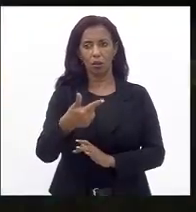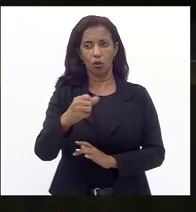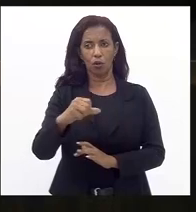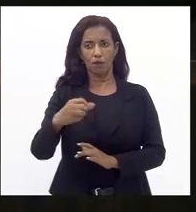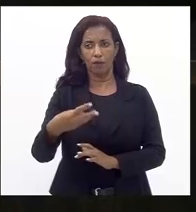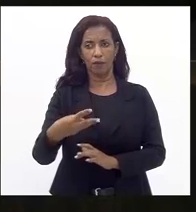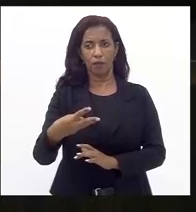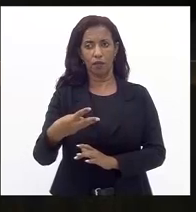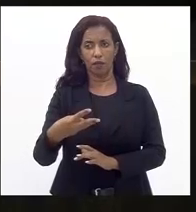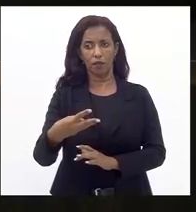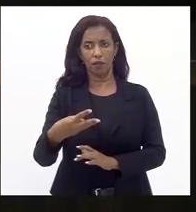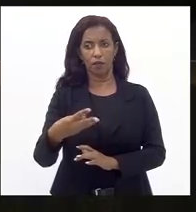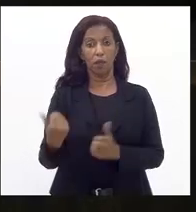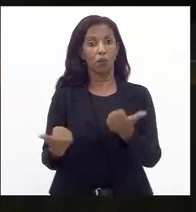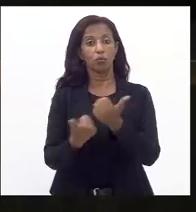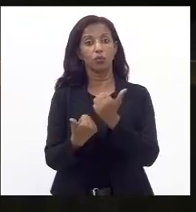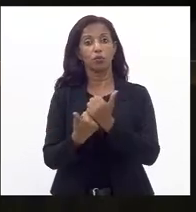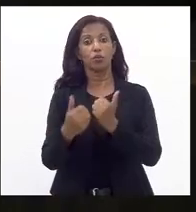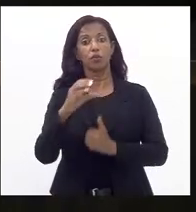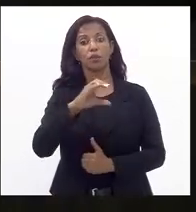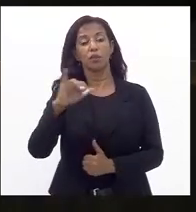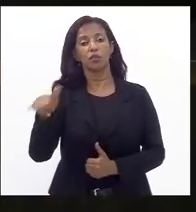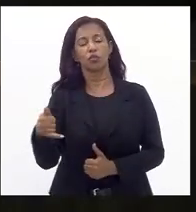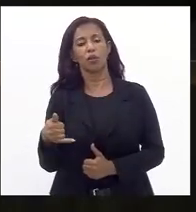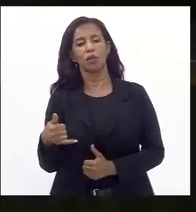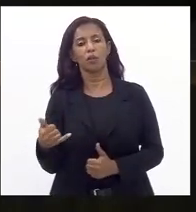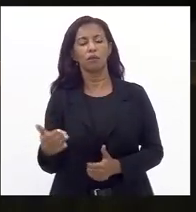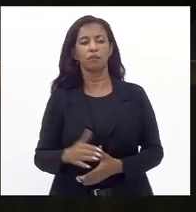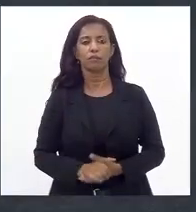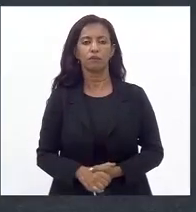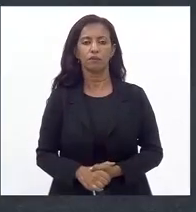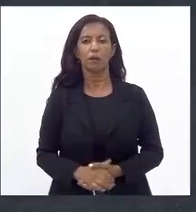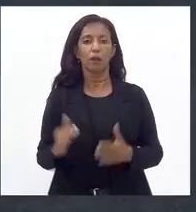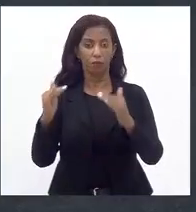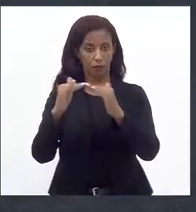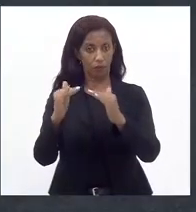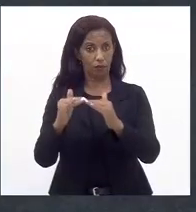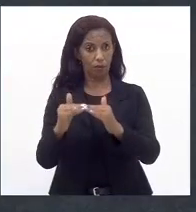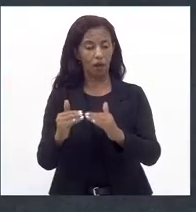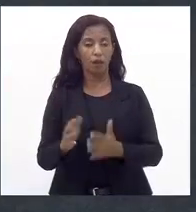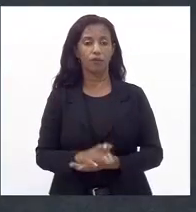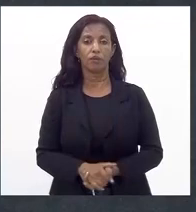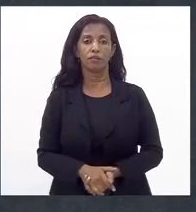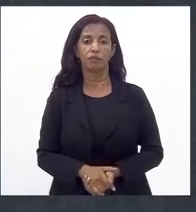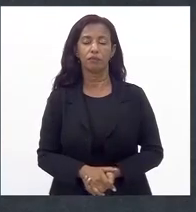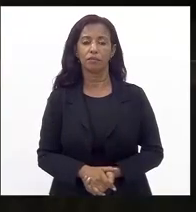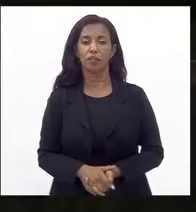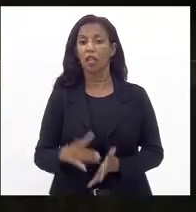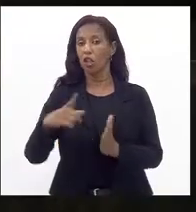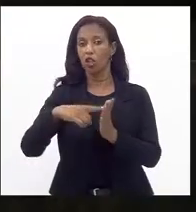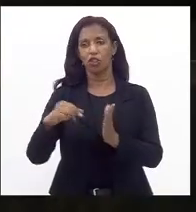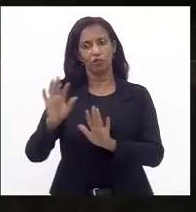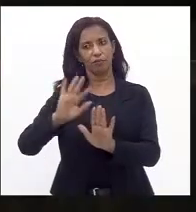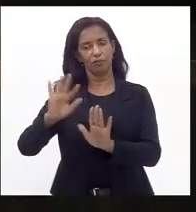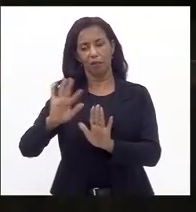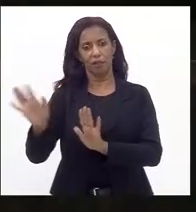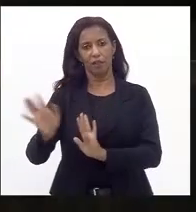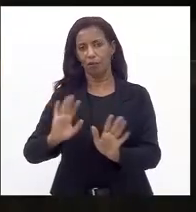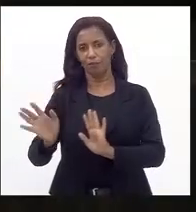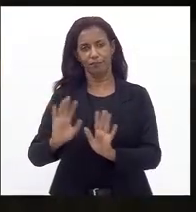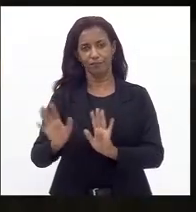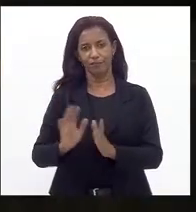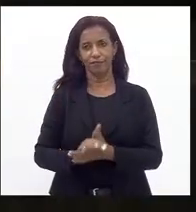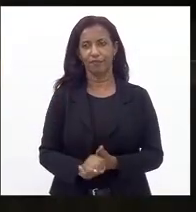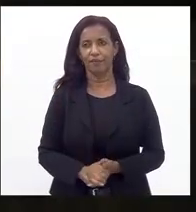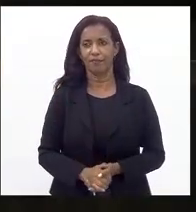tela que aparecer aos o estudo STJ favorável ao contrário não favorável mas eu mantenho estático não destaque essa então